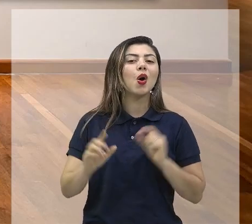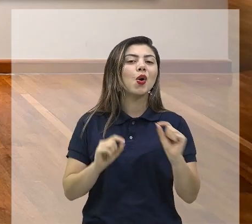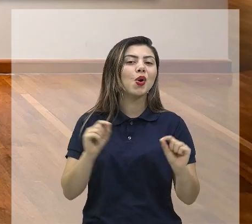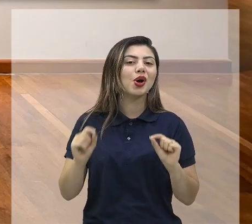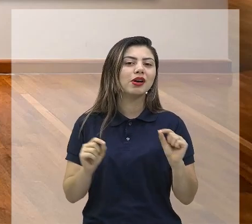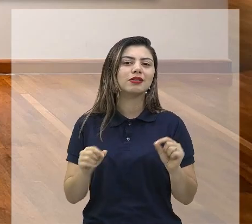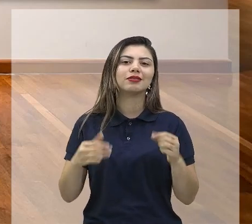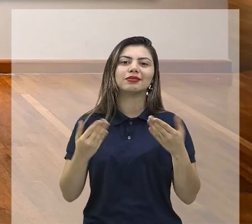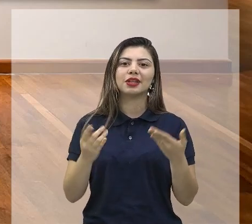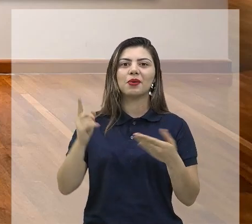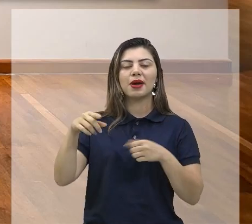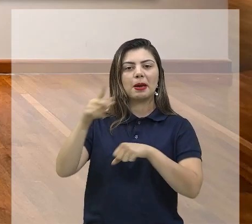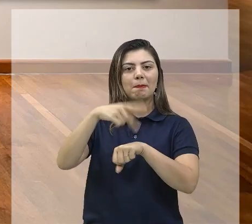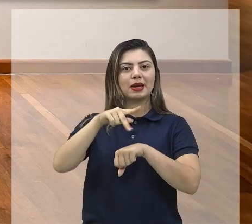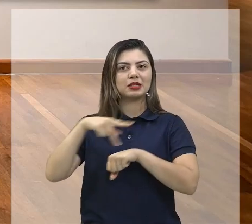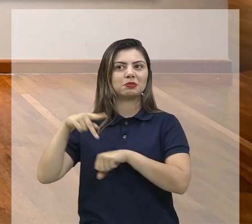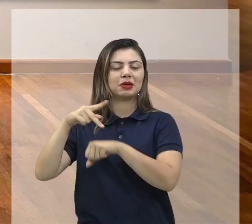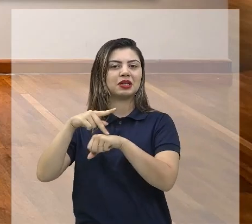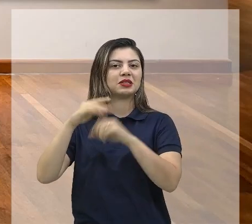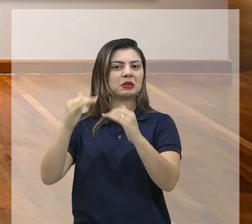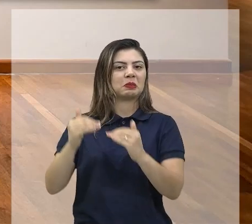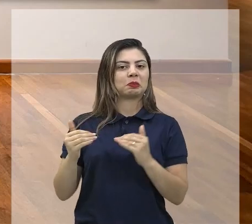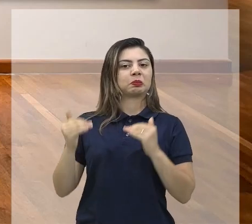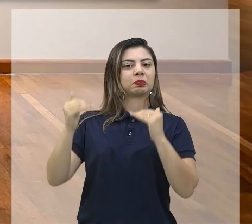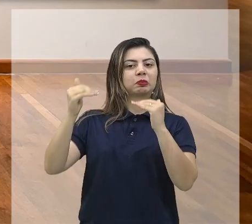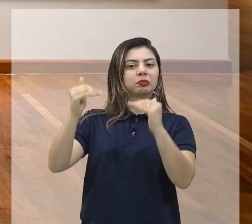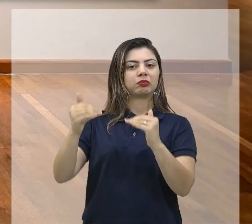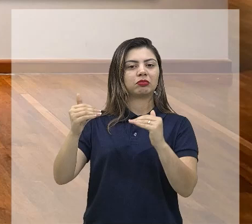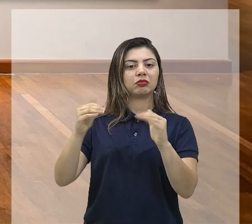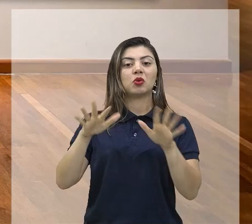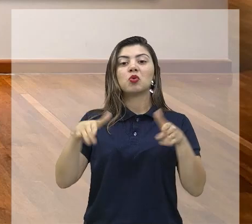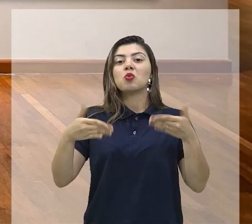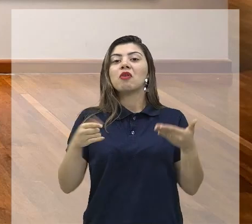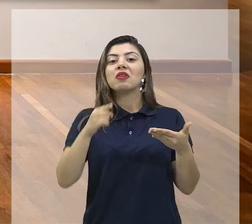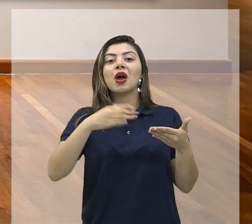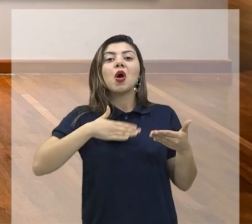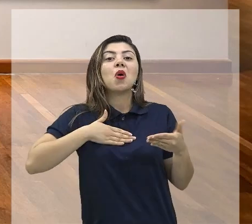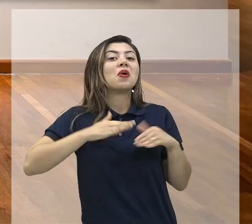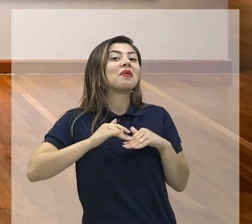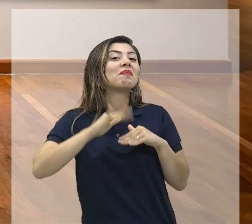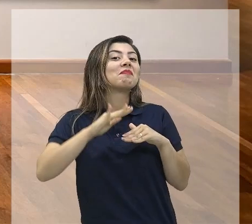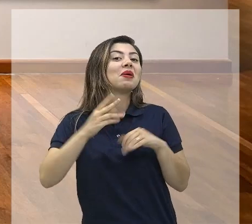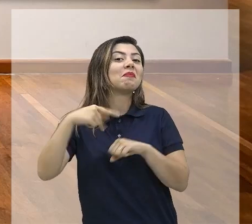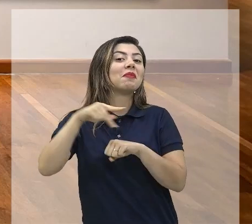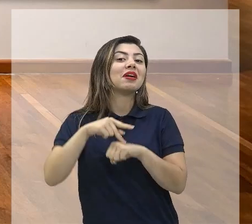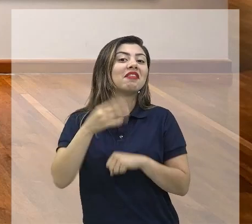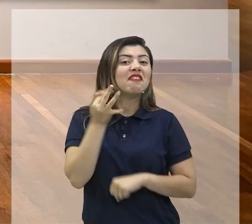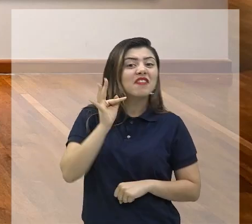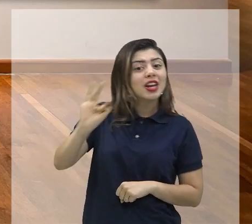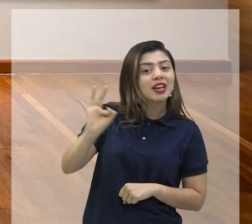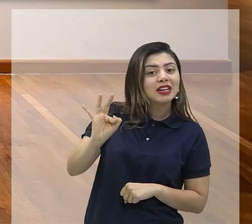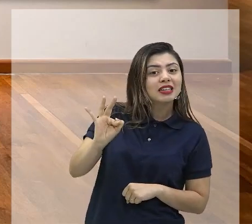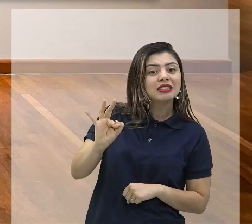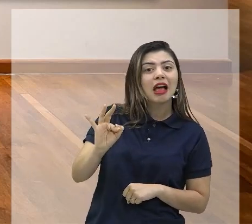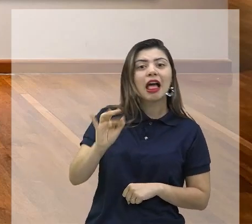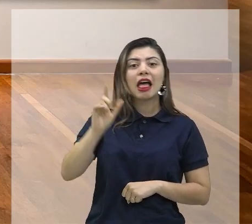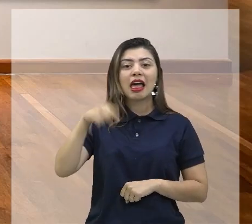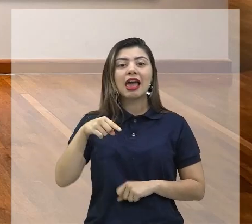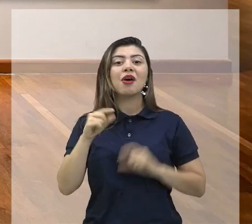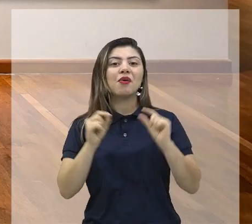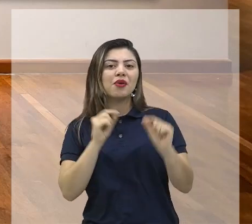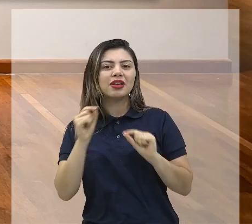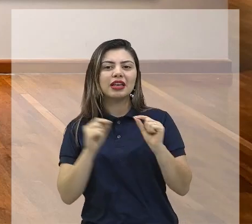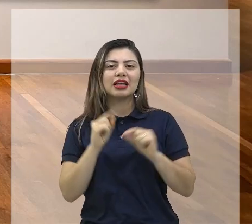essas potências imperialistas. Escolhe aí a tua favorita, meu caro aluno. É a França? É a Itália? É